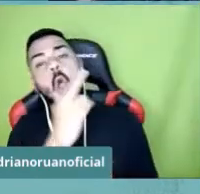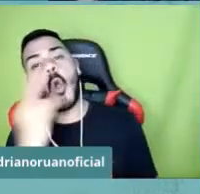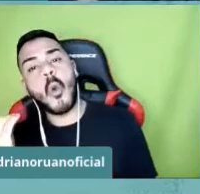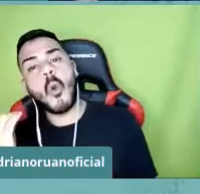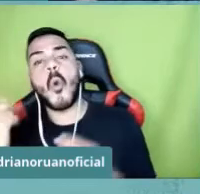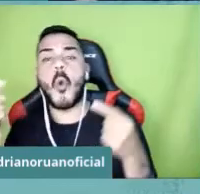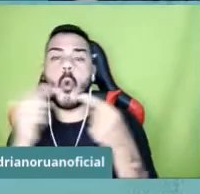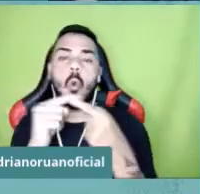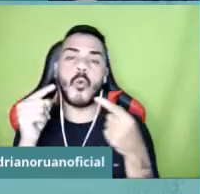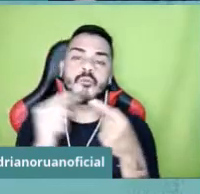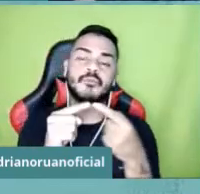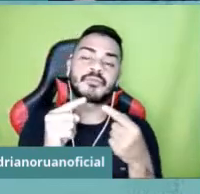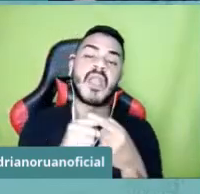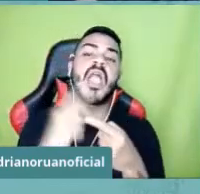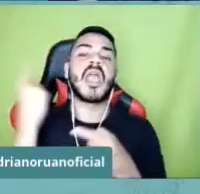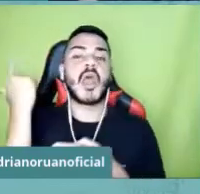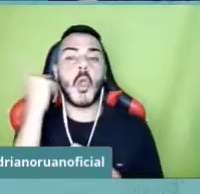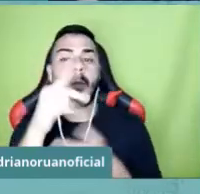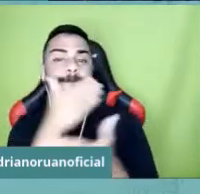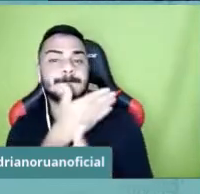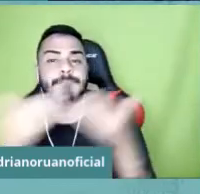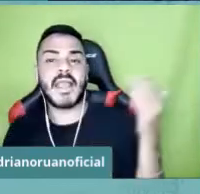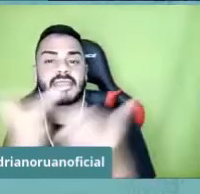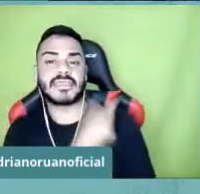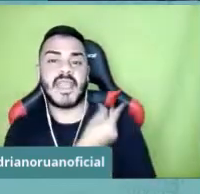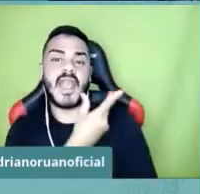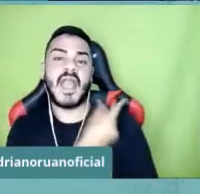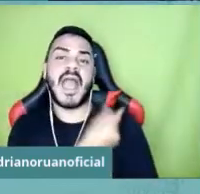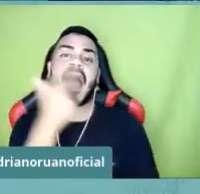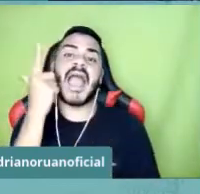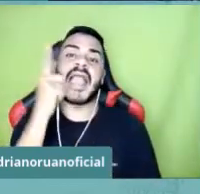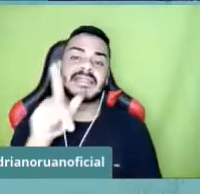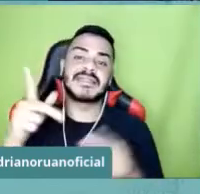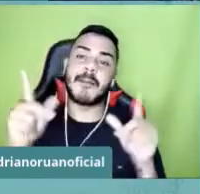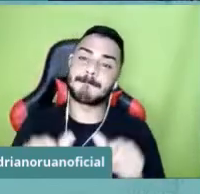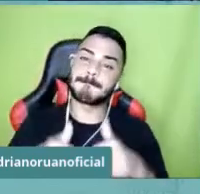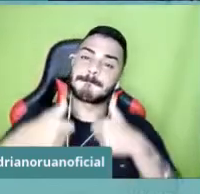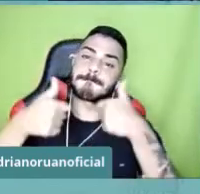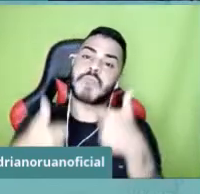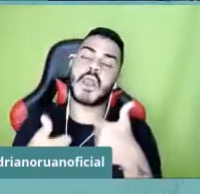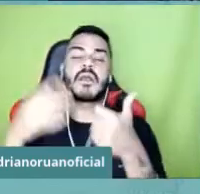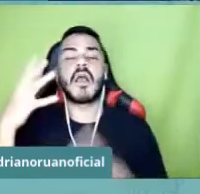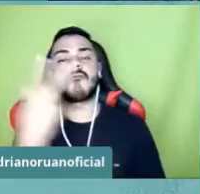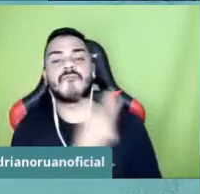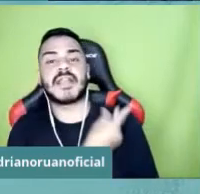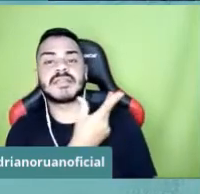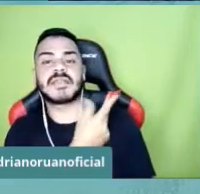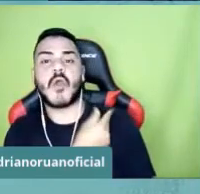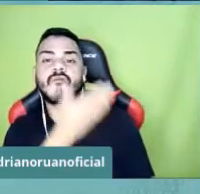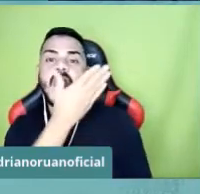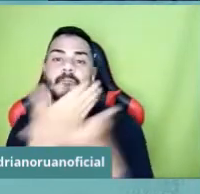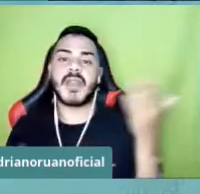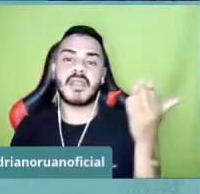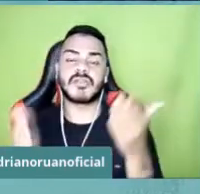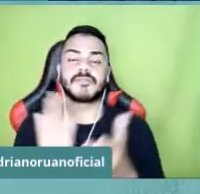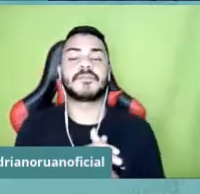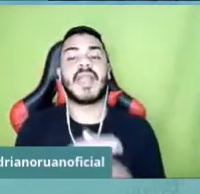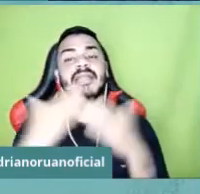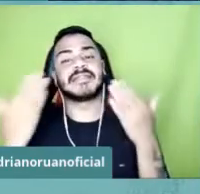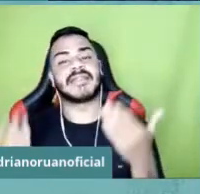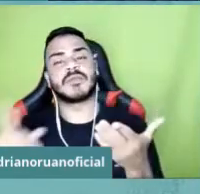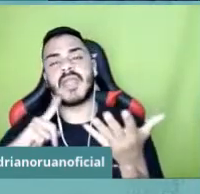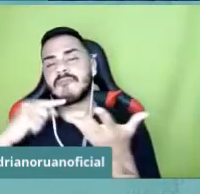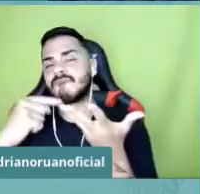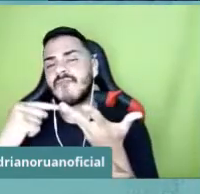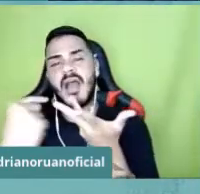objetivamente, ela vai perder eficácia e a efetividade da sua vacinação vai cair. Então, tem várias coisas que